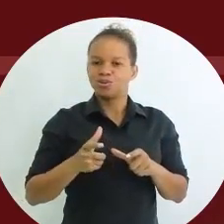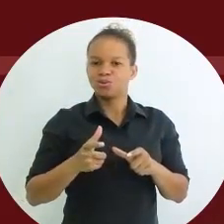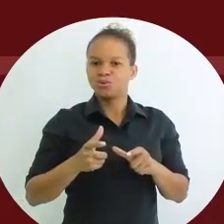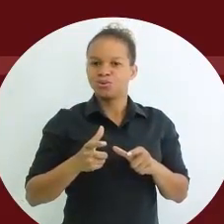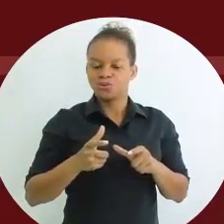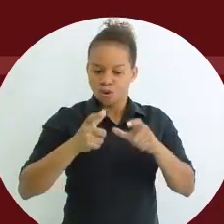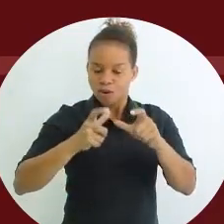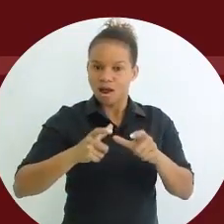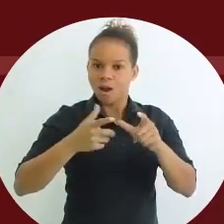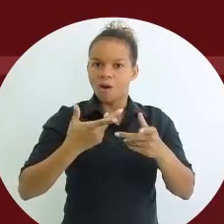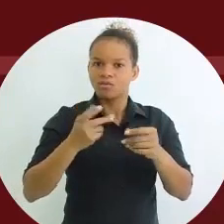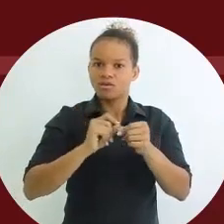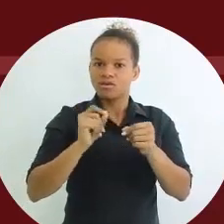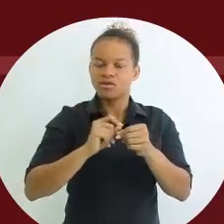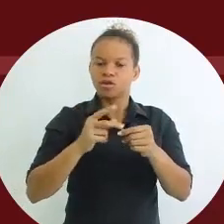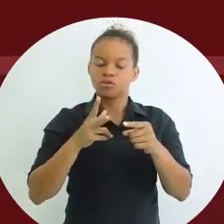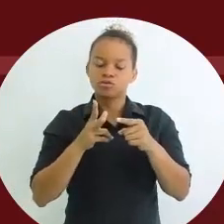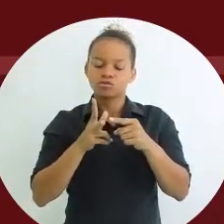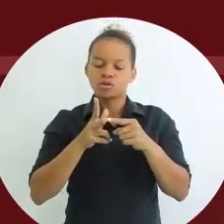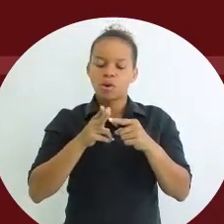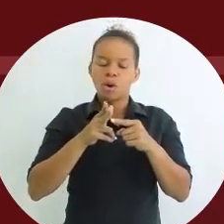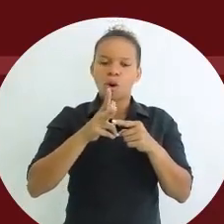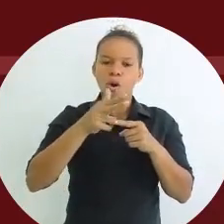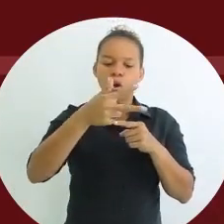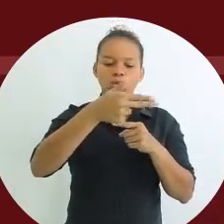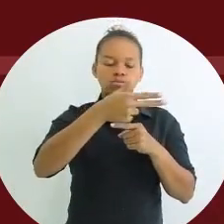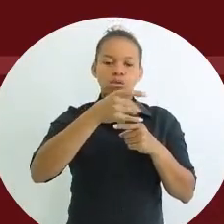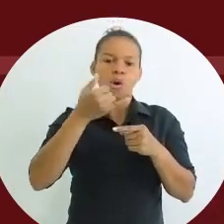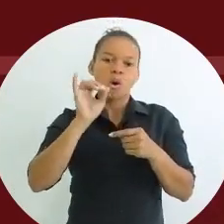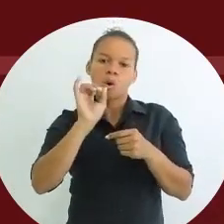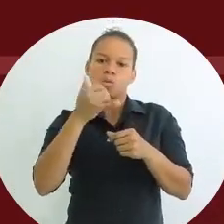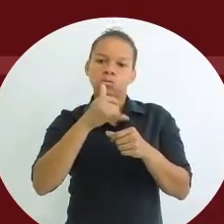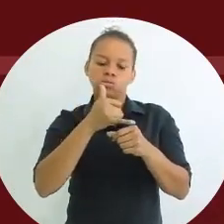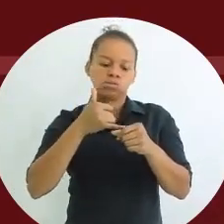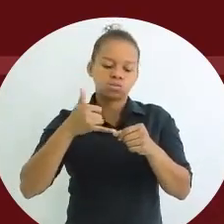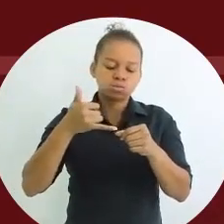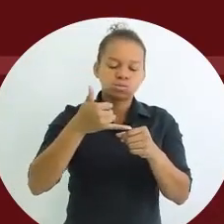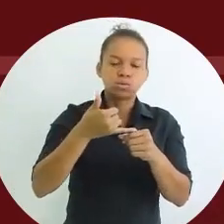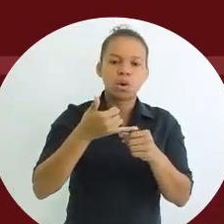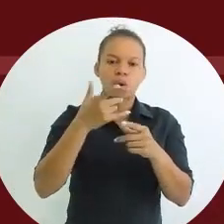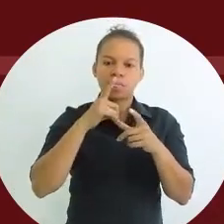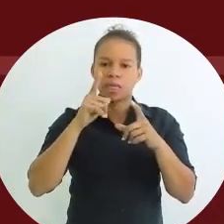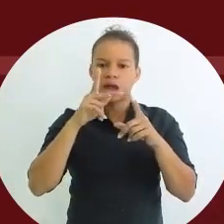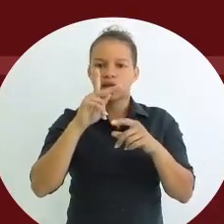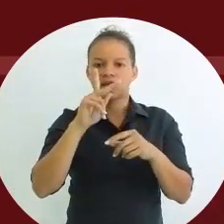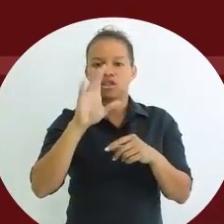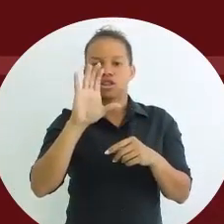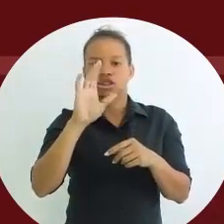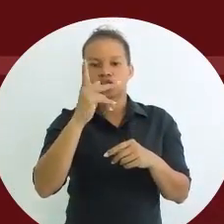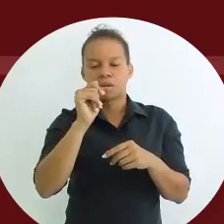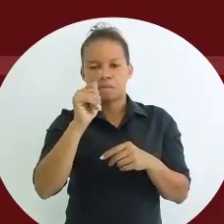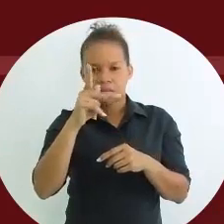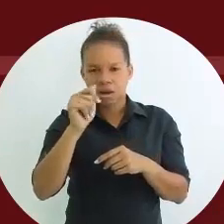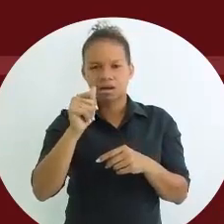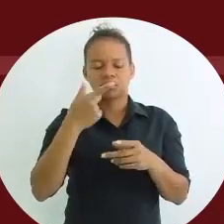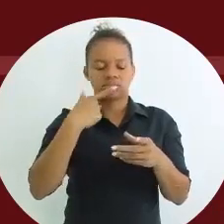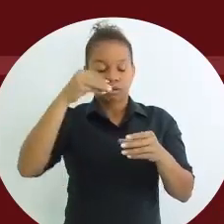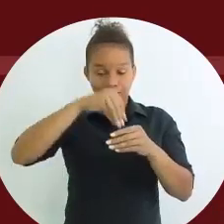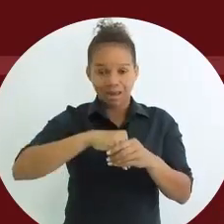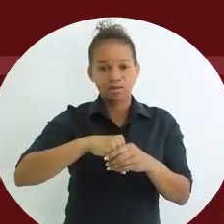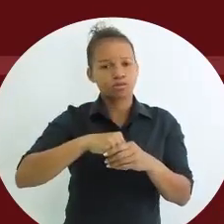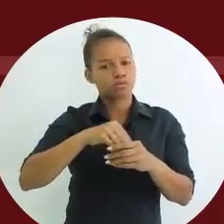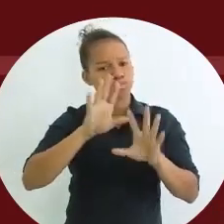do local onde vão ser feitos cortes e soldas, especificamente na chapa e dentro do contexto da